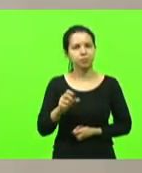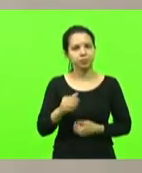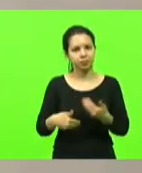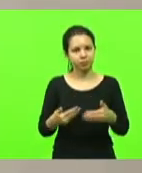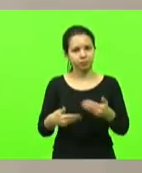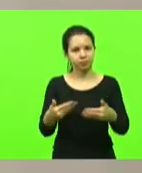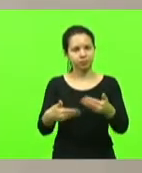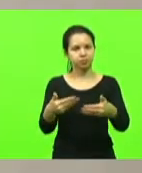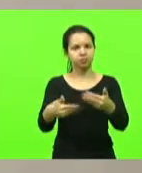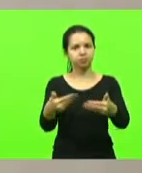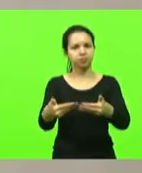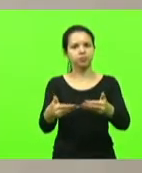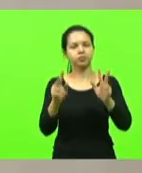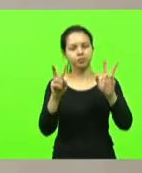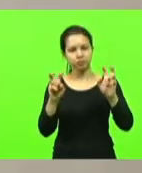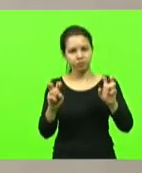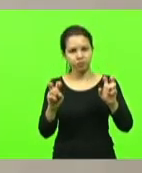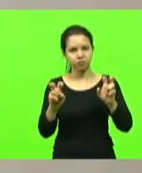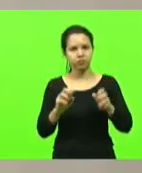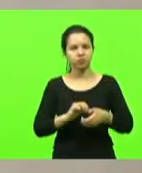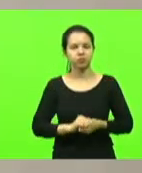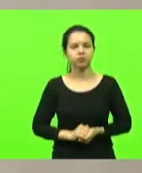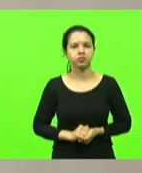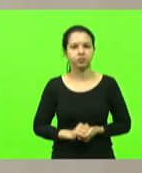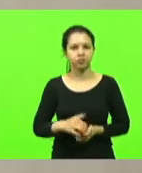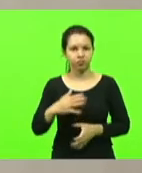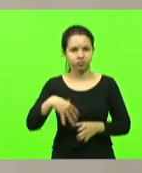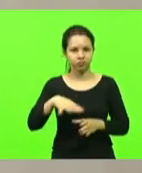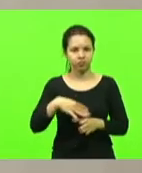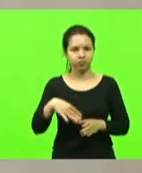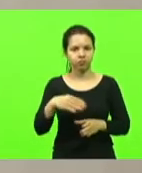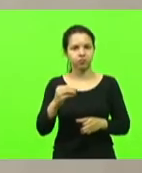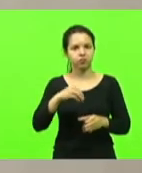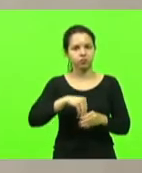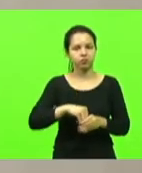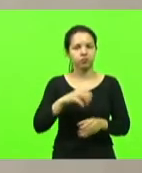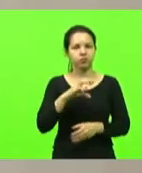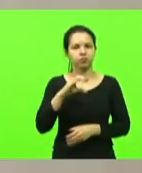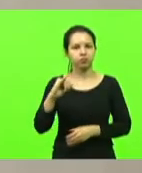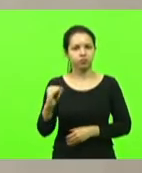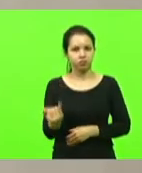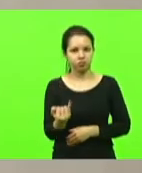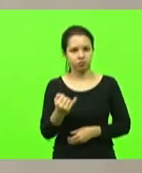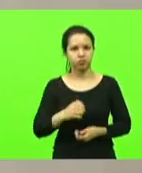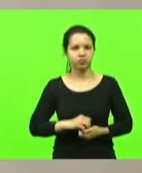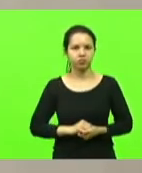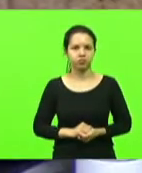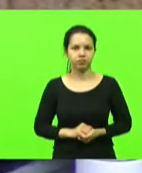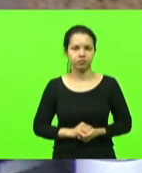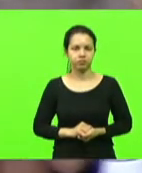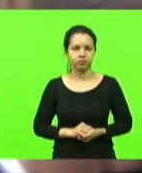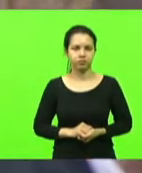tramitação da matéria no circuito interno da Comissão de Constituição e Justiça.